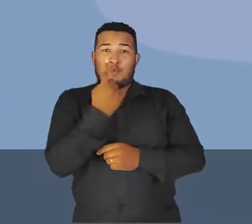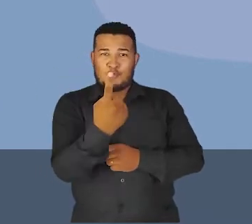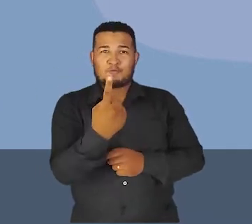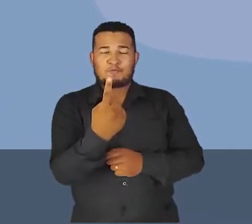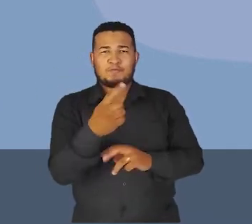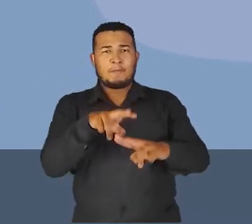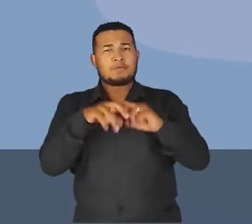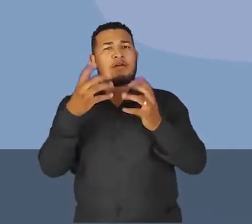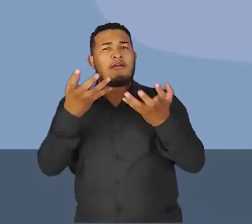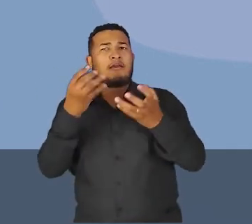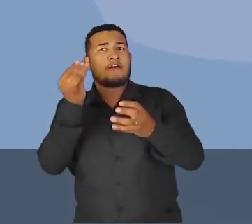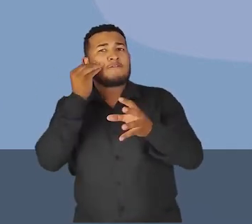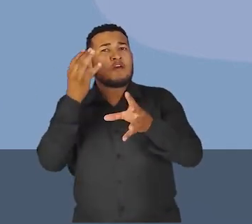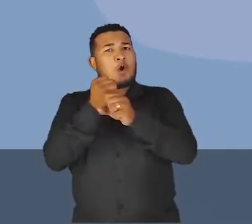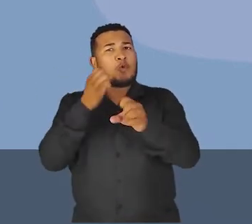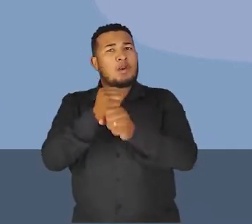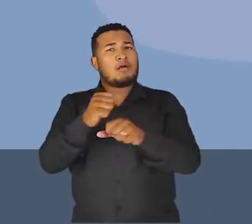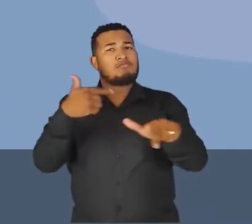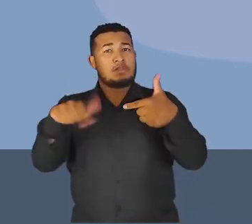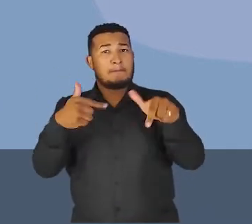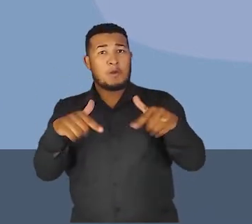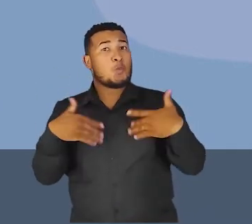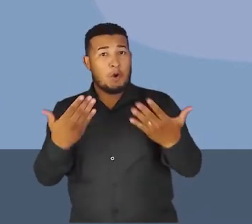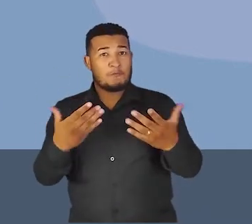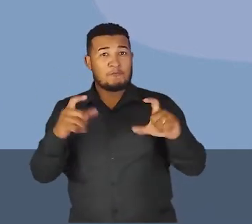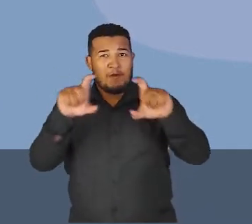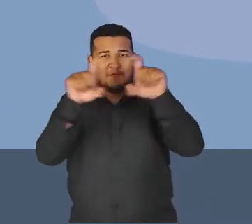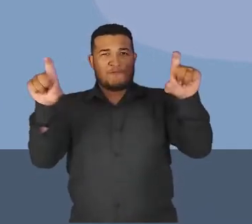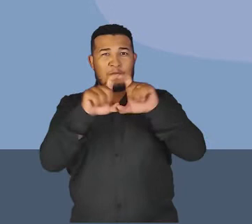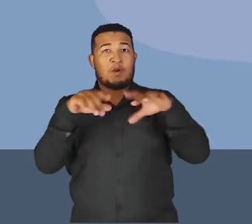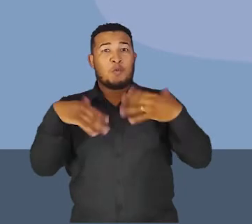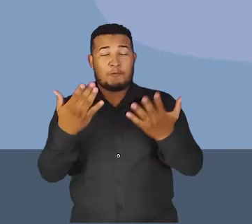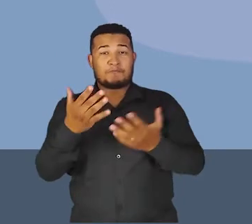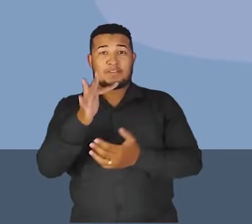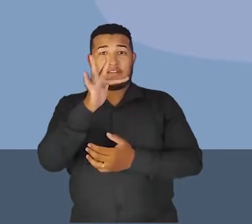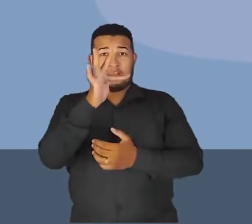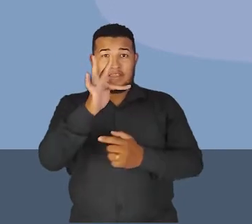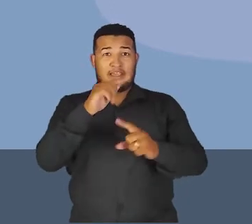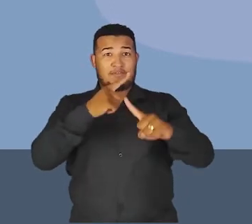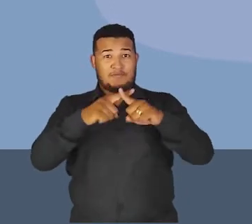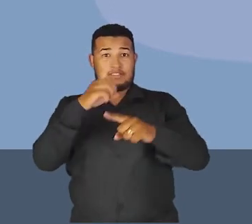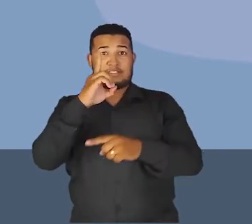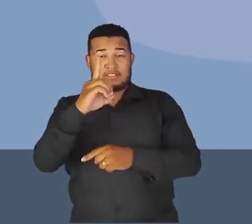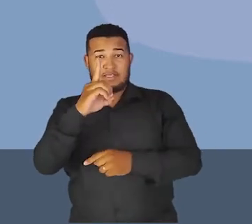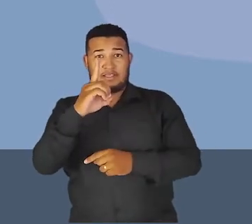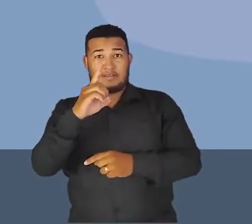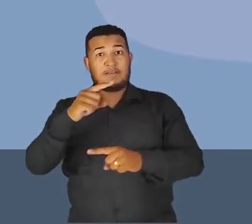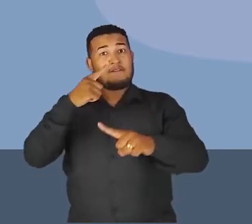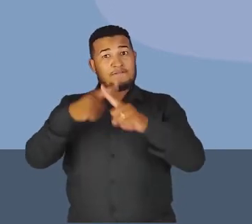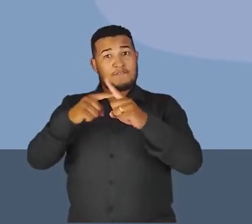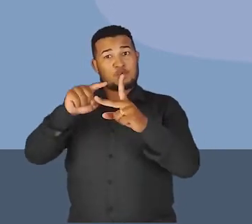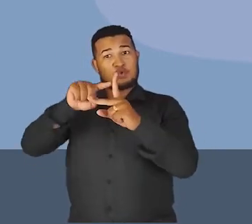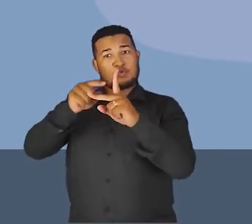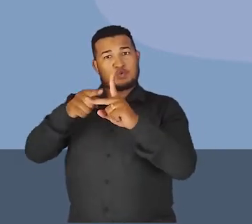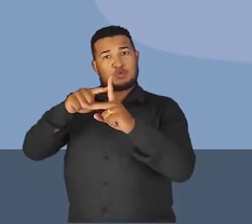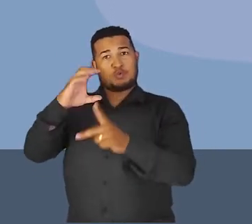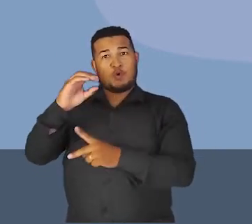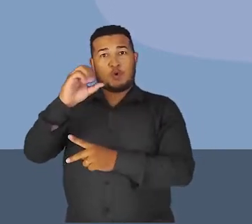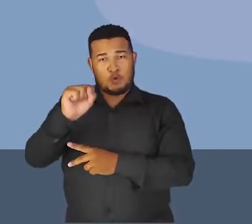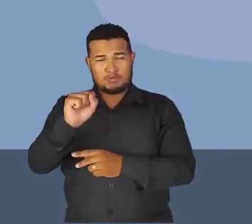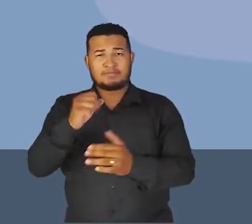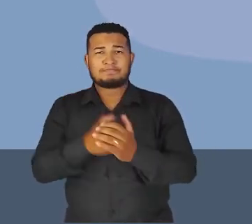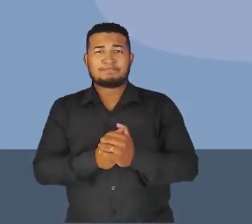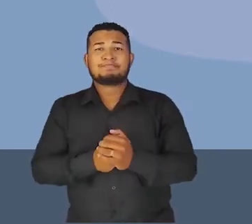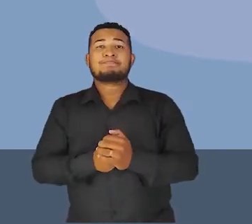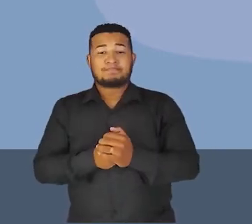o trabalho. Vamos para a fórmula? A fórmula do trabalho é força vezes deslocamento vezes cosseno do ângulo. A